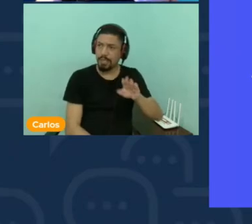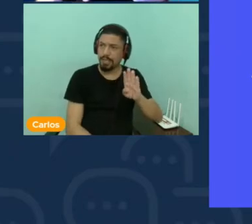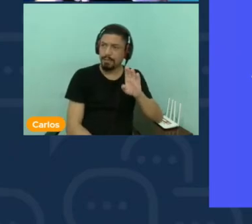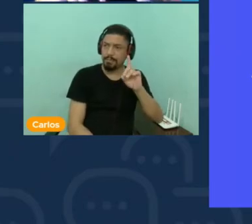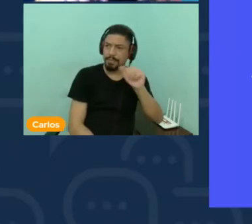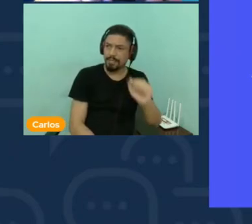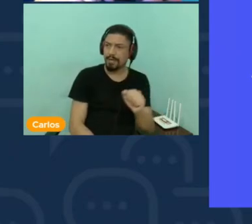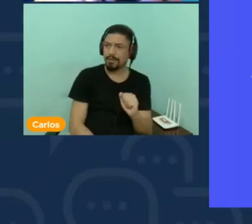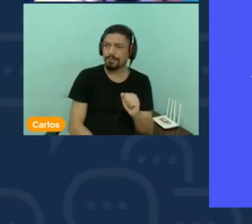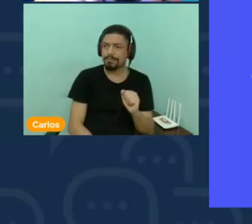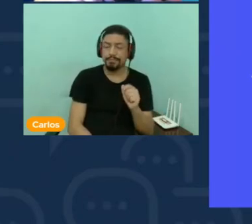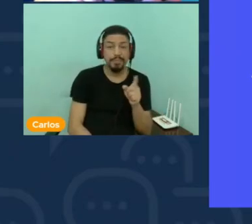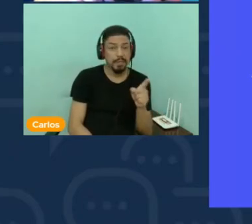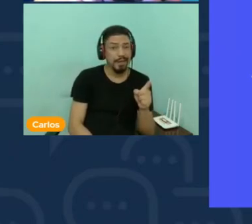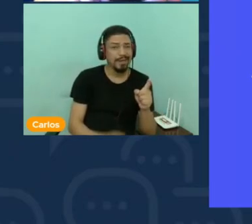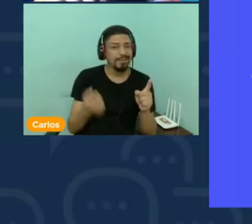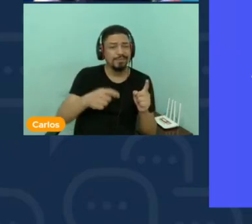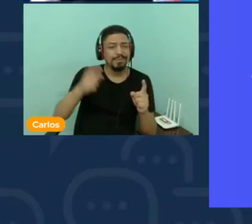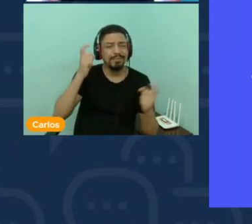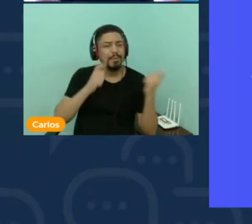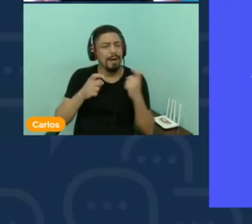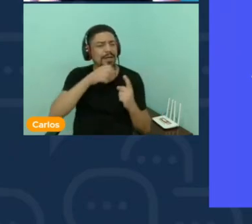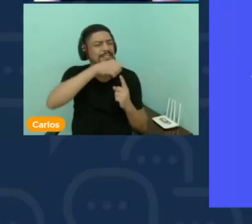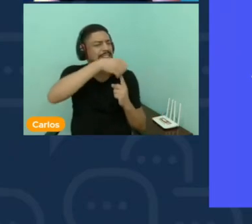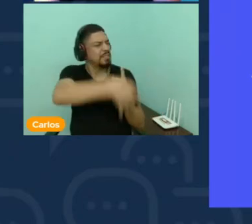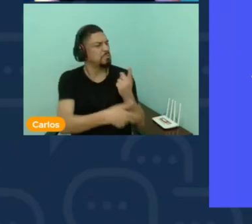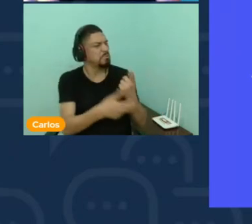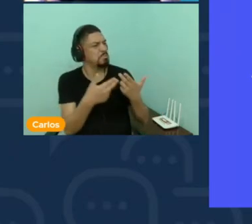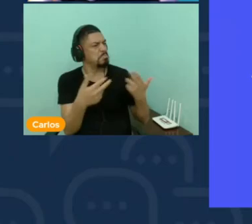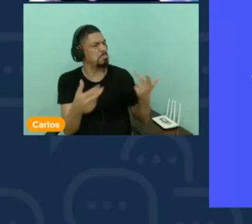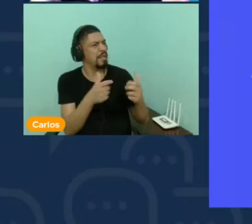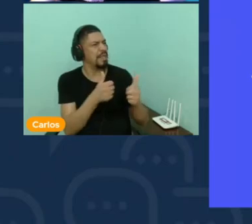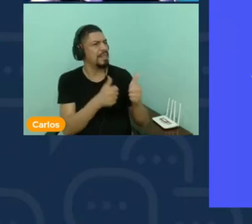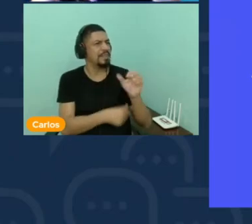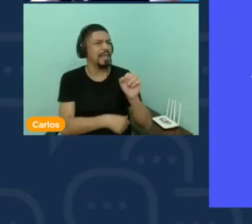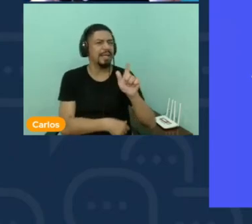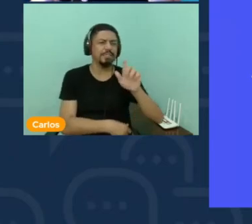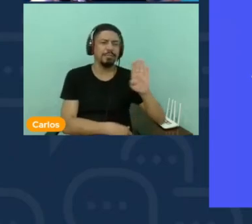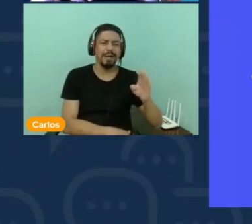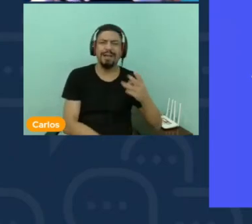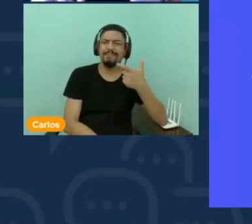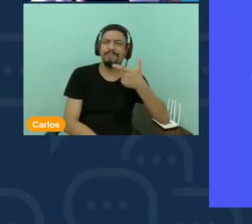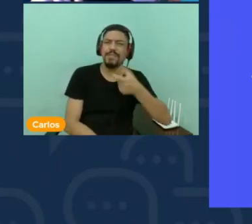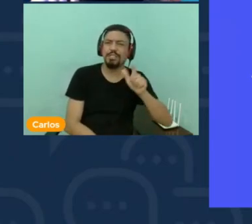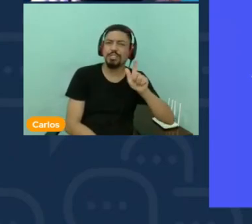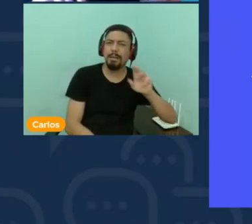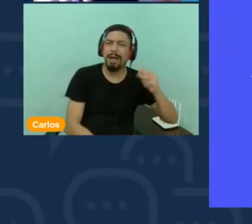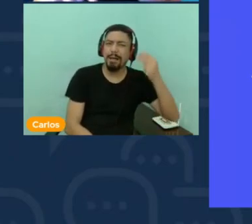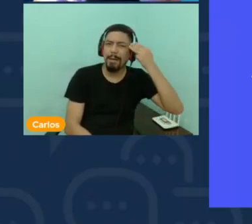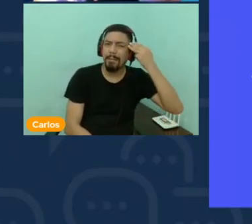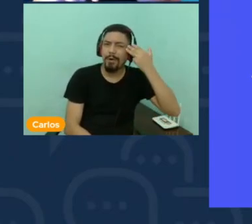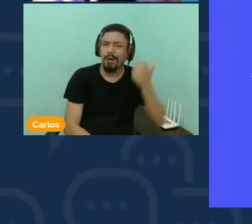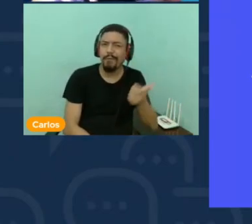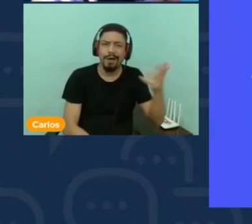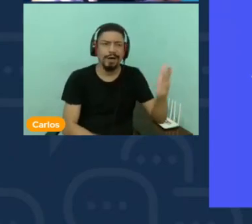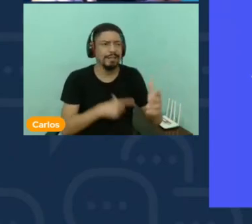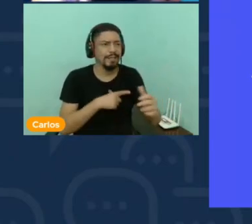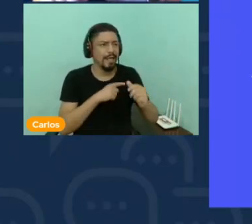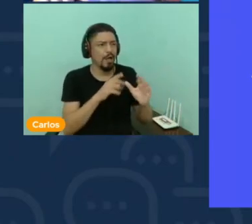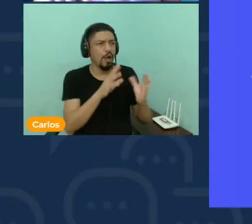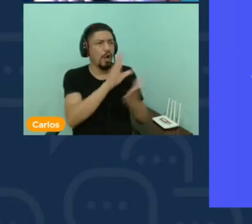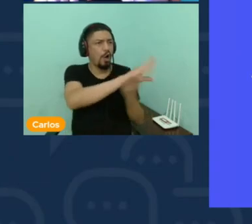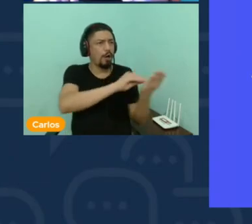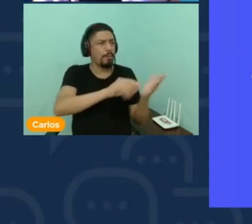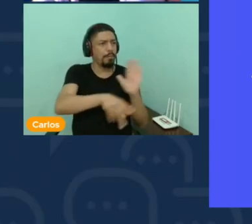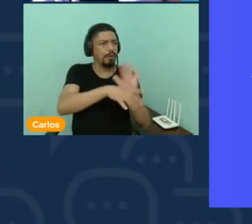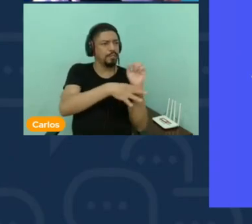vou pensar se os servidores ali por trás têm 10, 20 GB de memória, se eles estão em alta disponibilidade